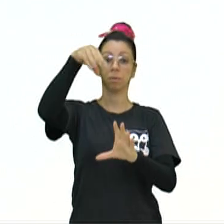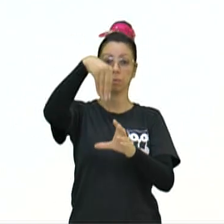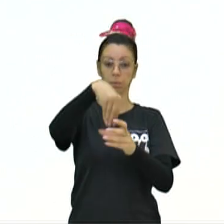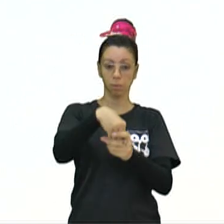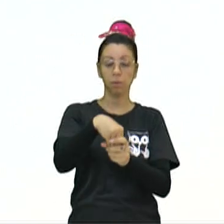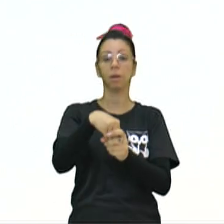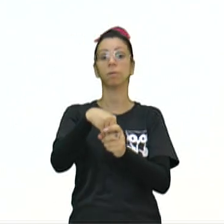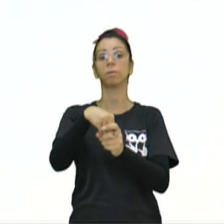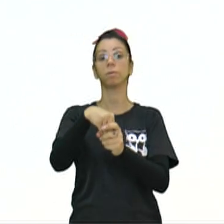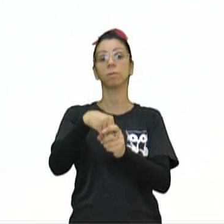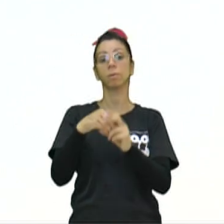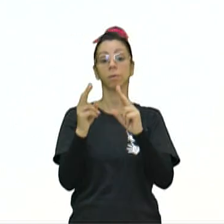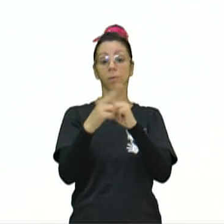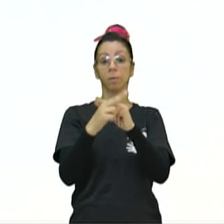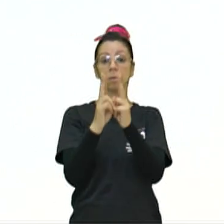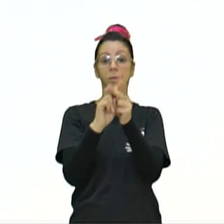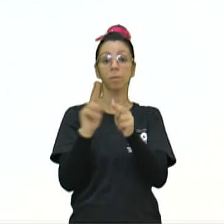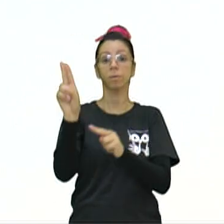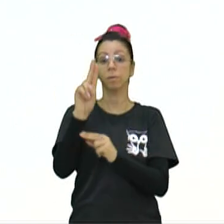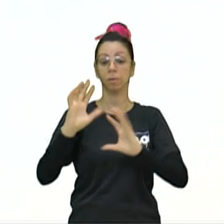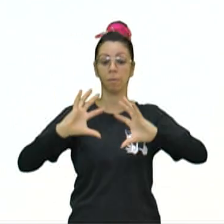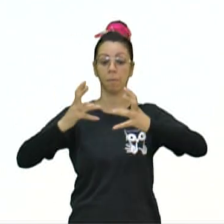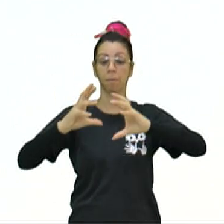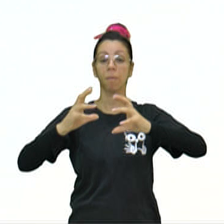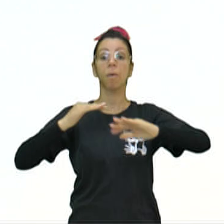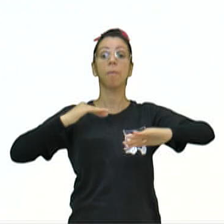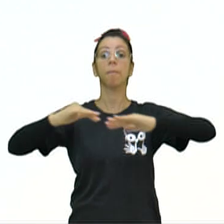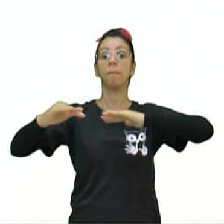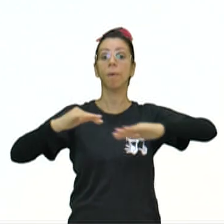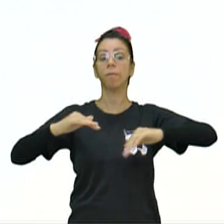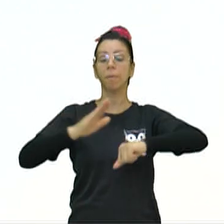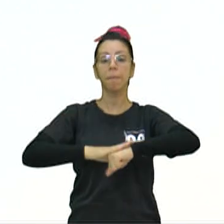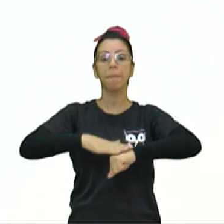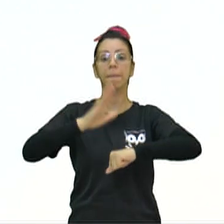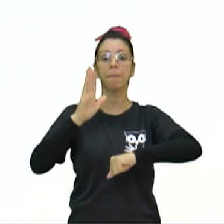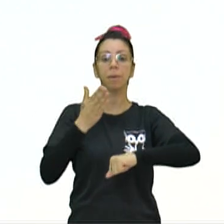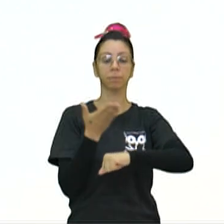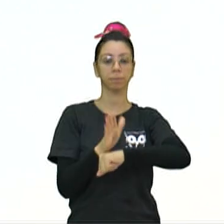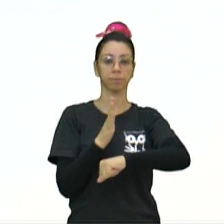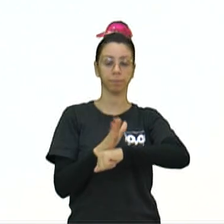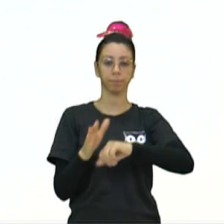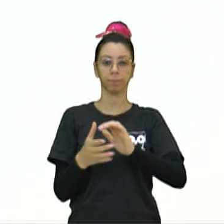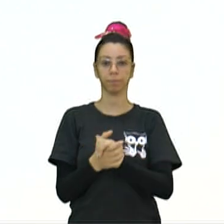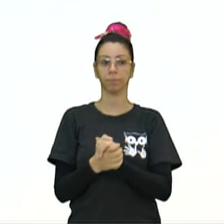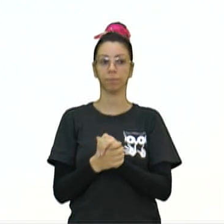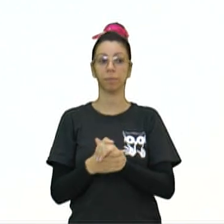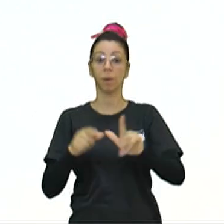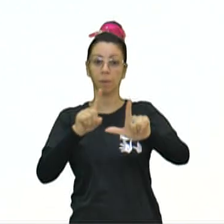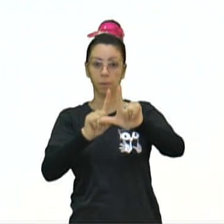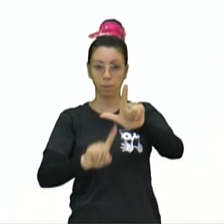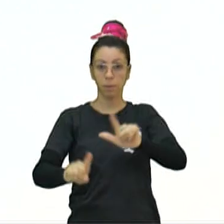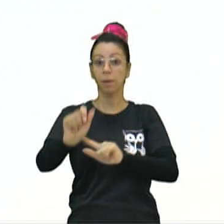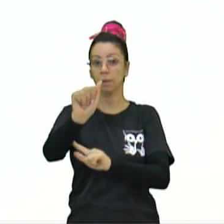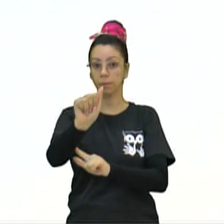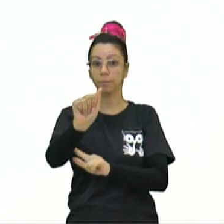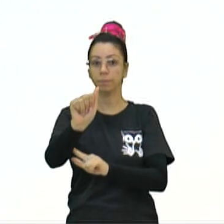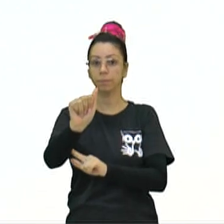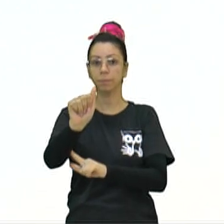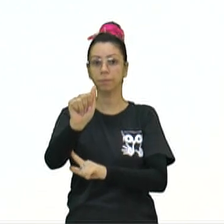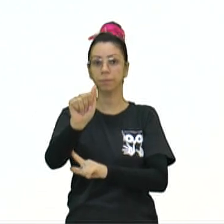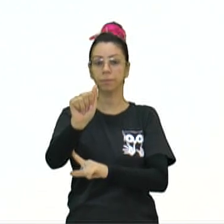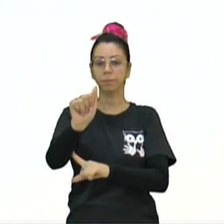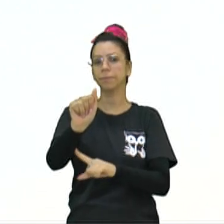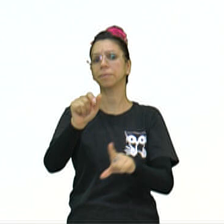de bola, né, quais são os movimentos mais trabalhados? Letra A, força, equilíbrio e agilidade. Letra